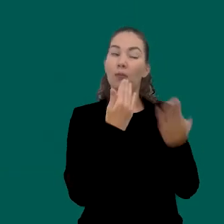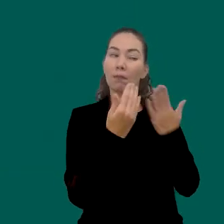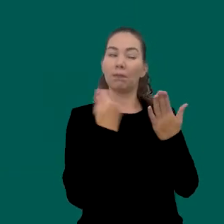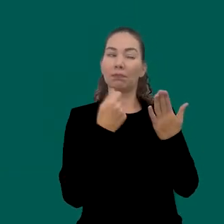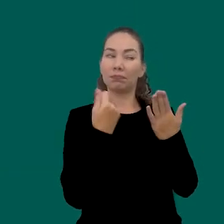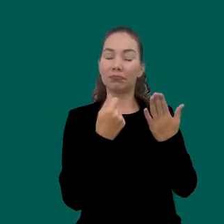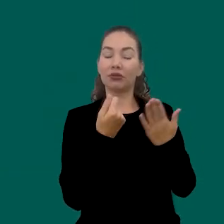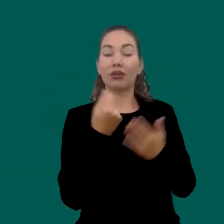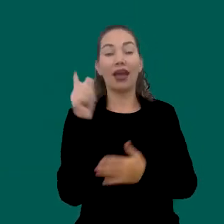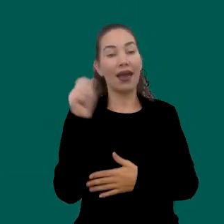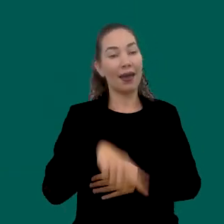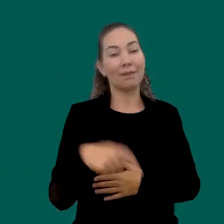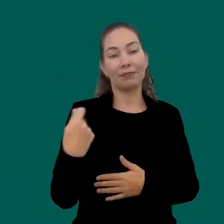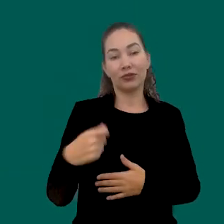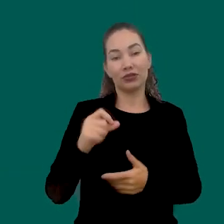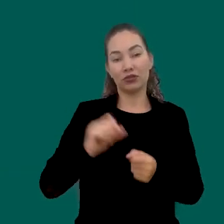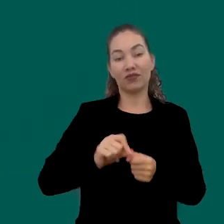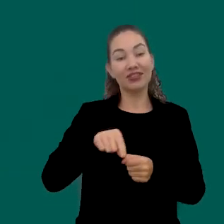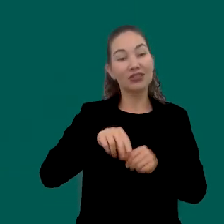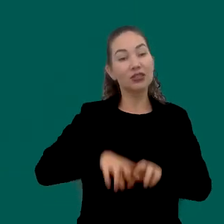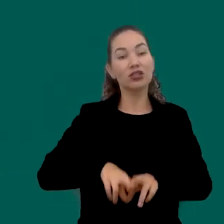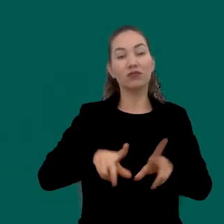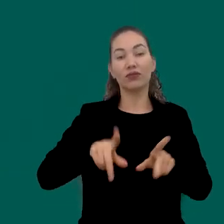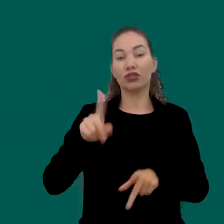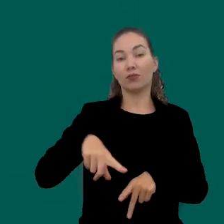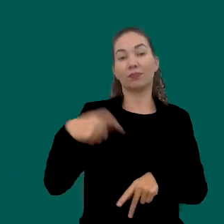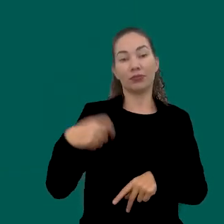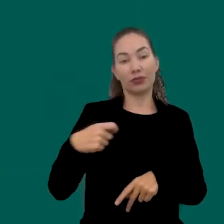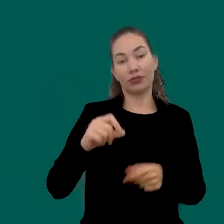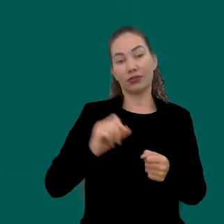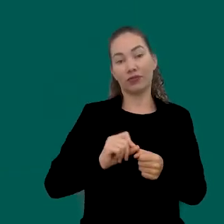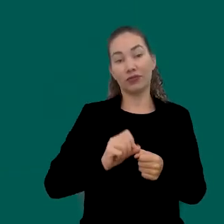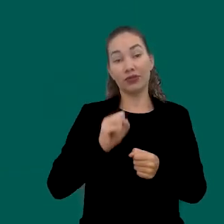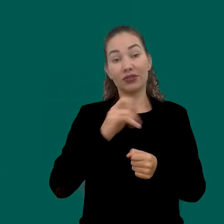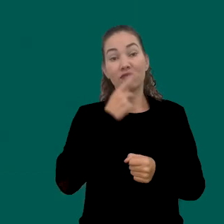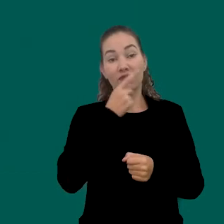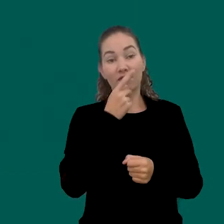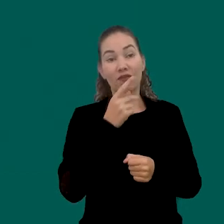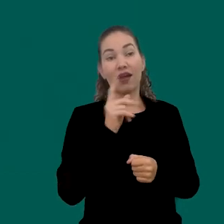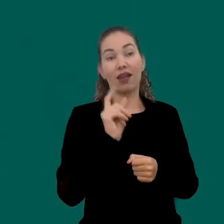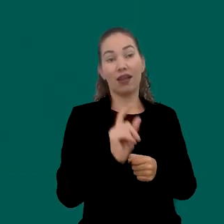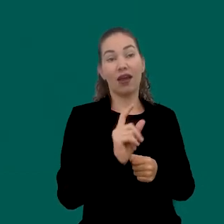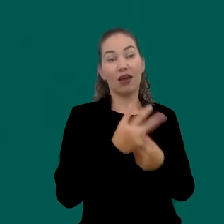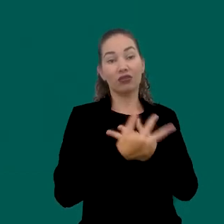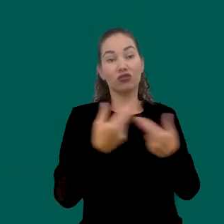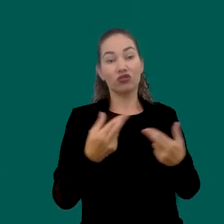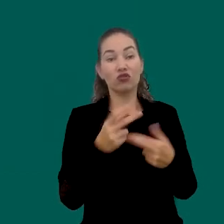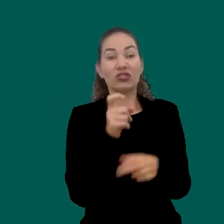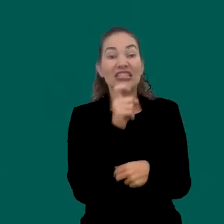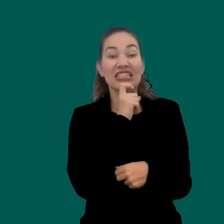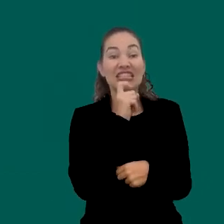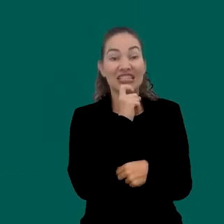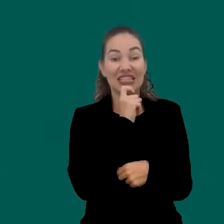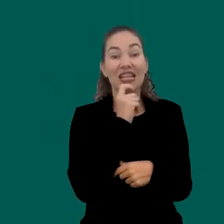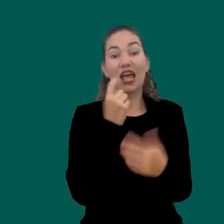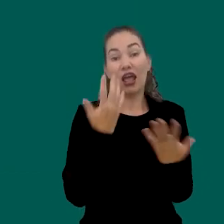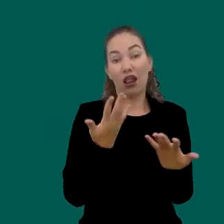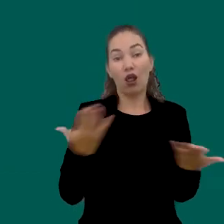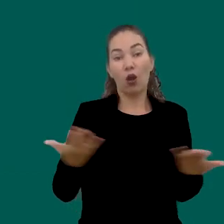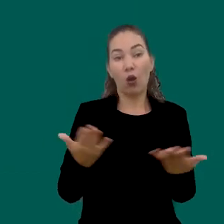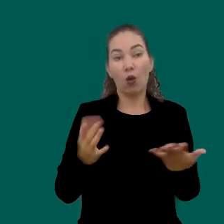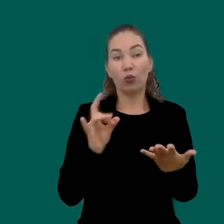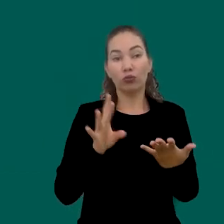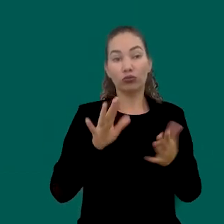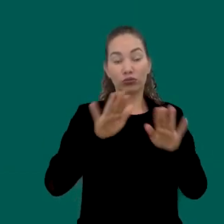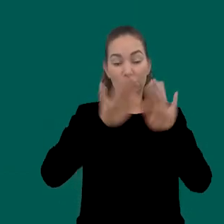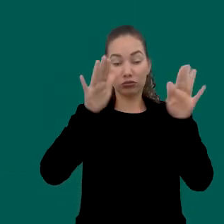tipo, é necessário. Essa diferenciação ela é necessária. Se a gente for falar de mercadorias congeladas, refrigeradas, hoje elas vão dentro de